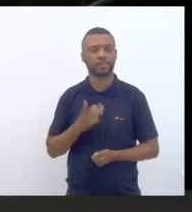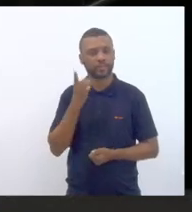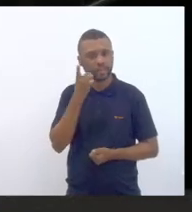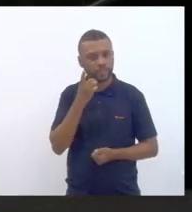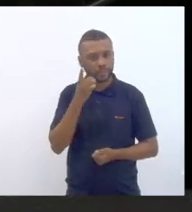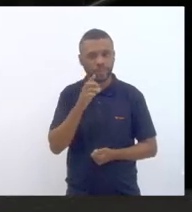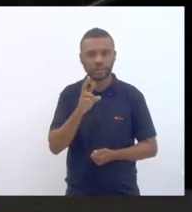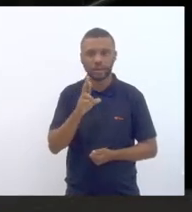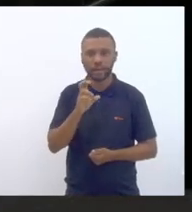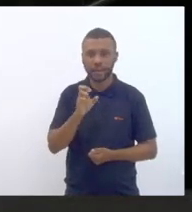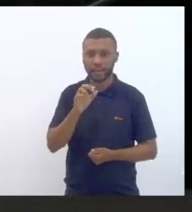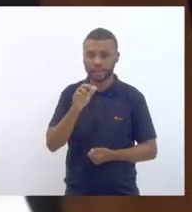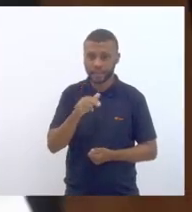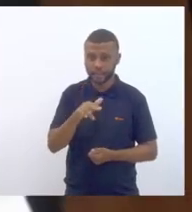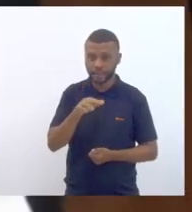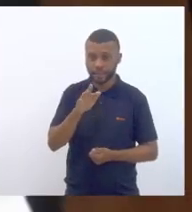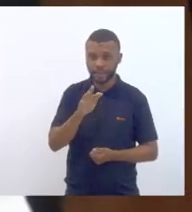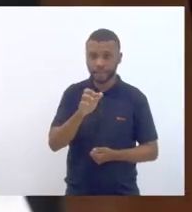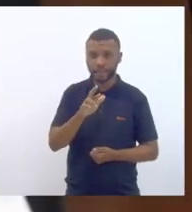Deputado Renan Ferreirinha.